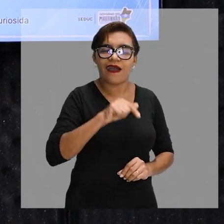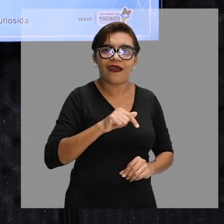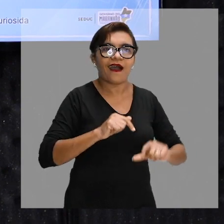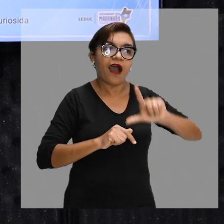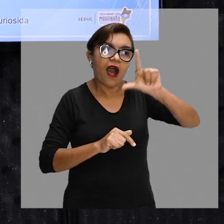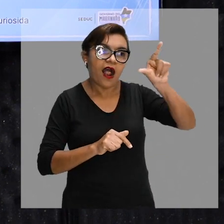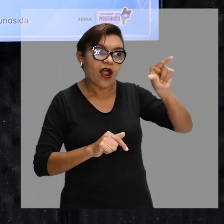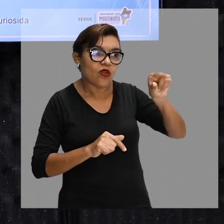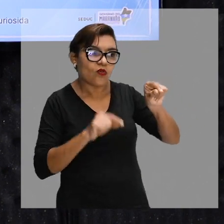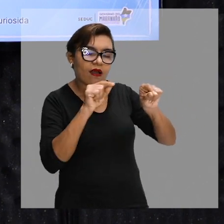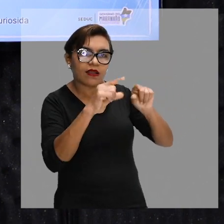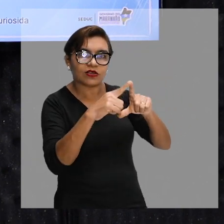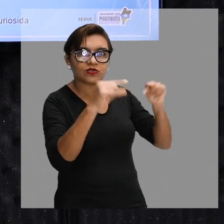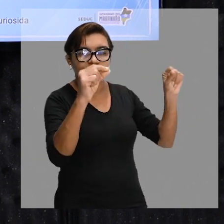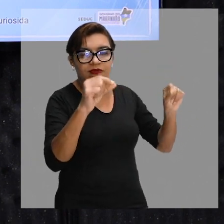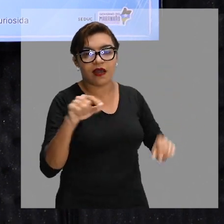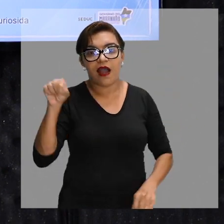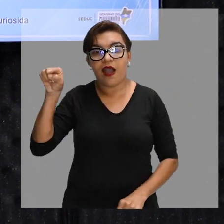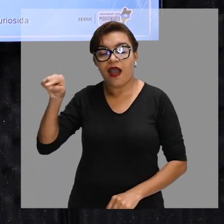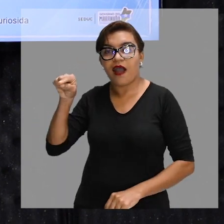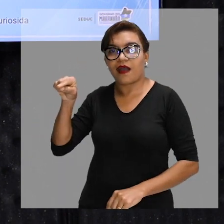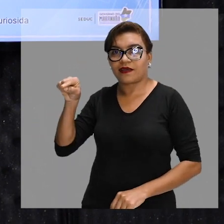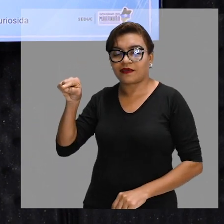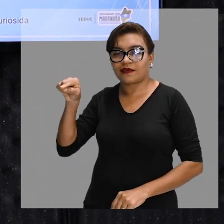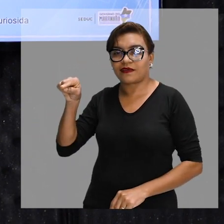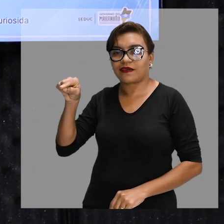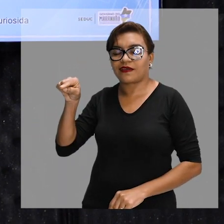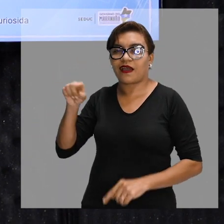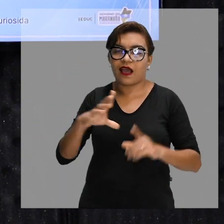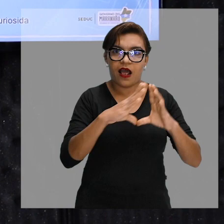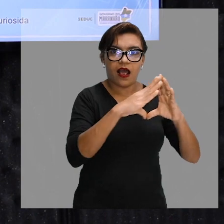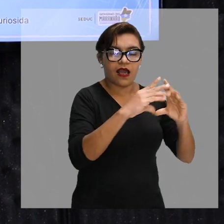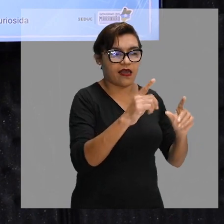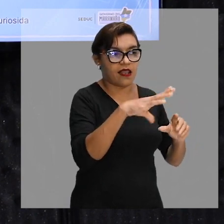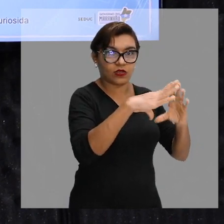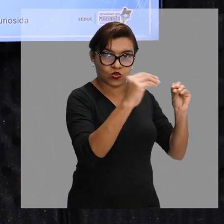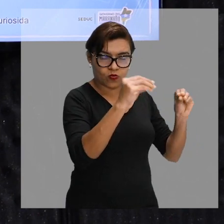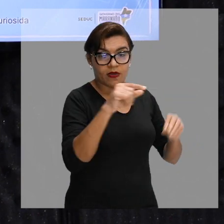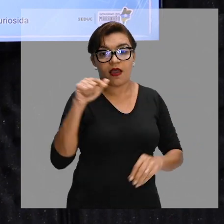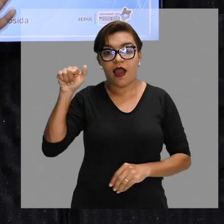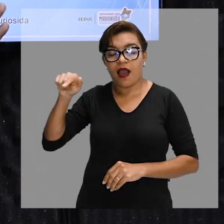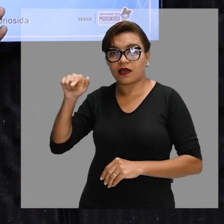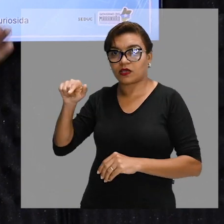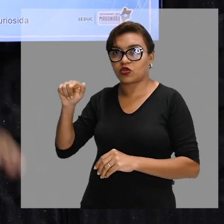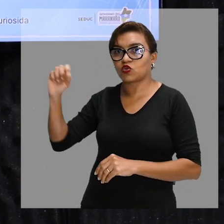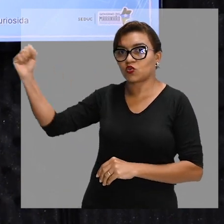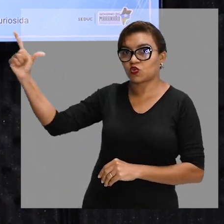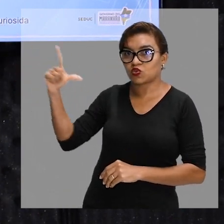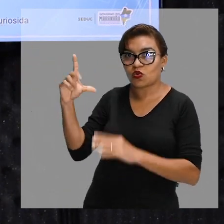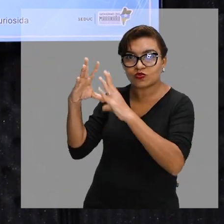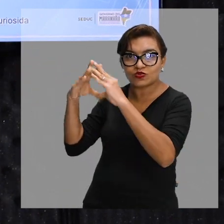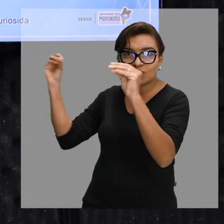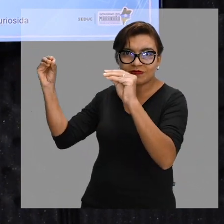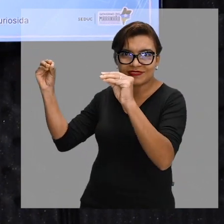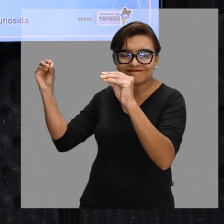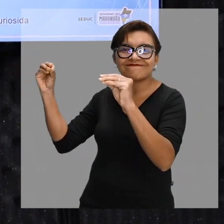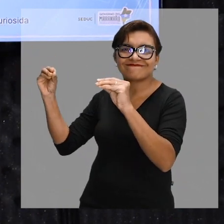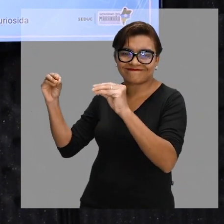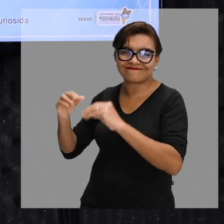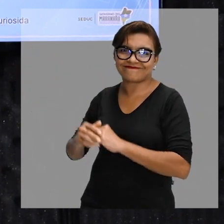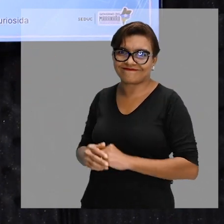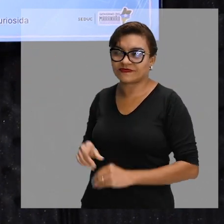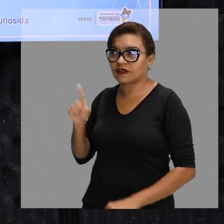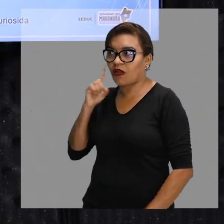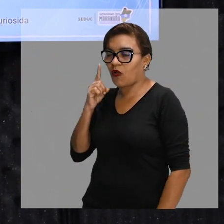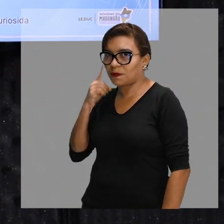Lua. No eclipse solar, quem vai desaparecer por alguns momentos é o Sol. Ok? Então é o